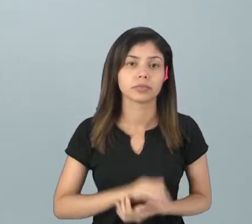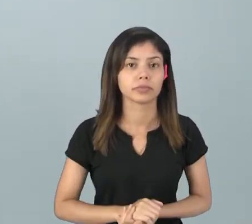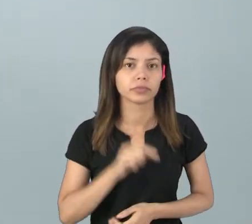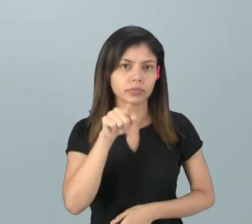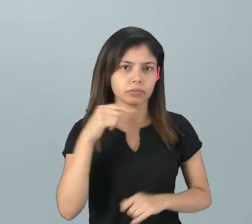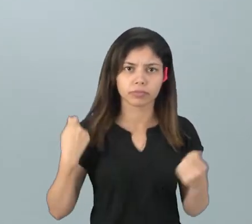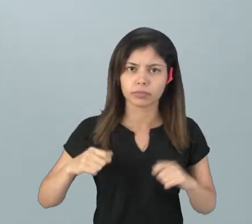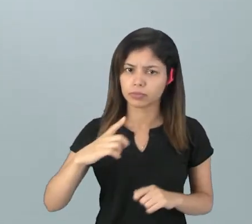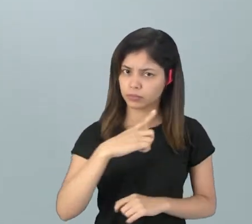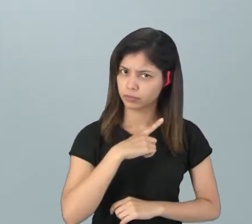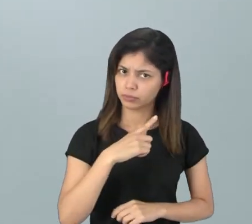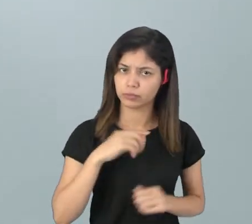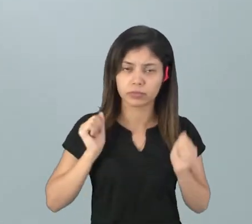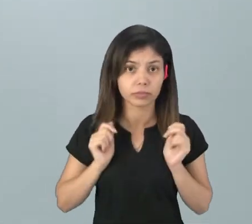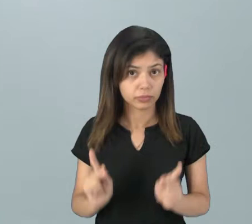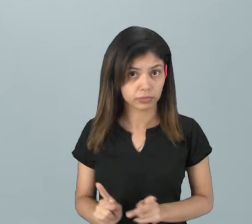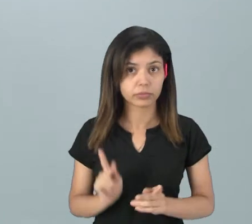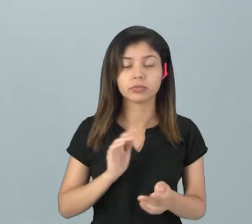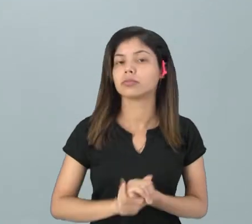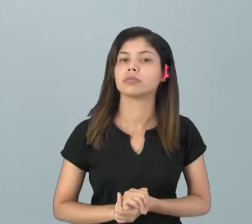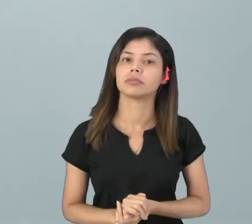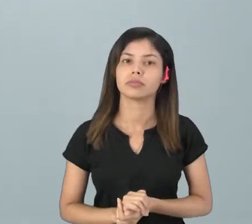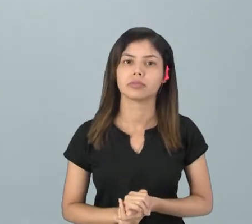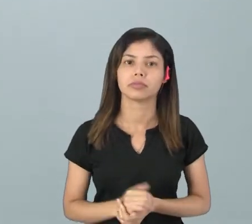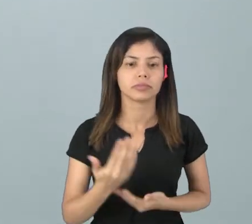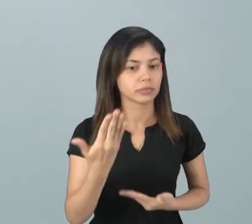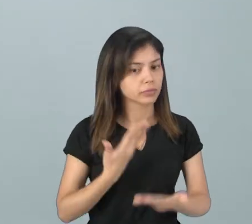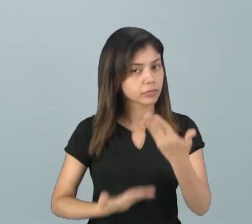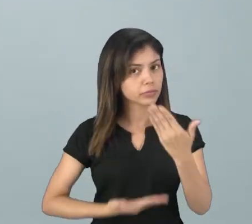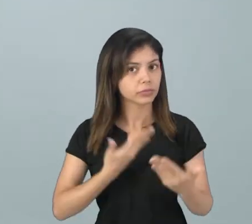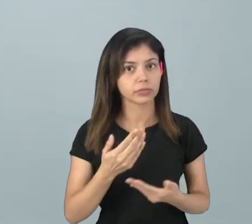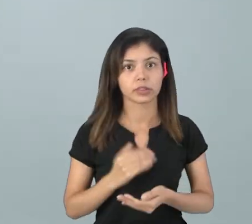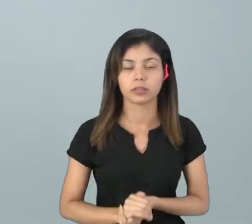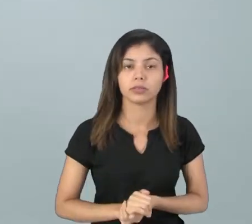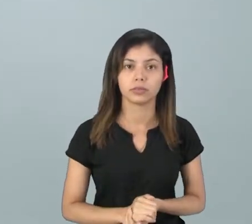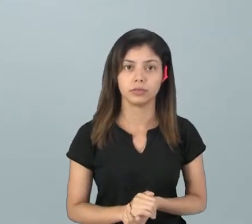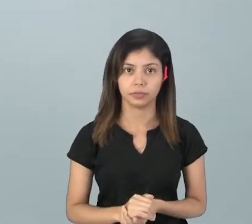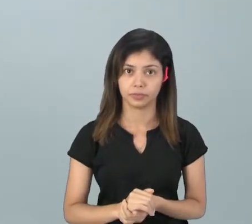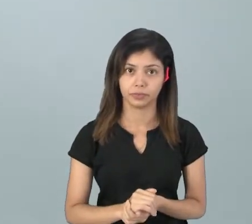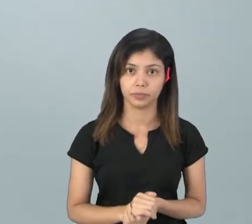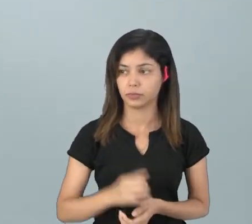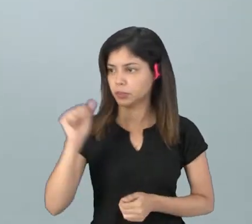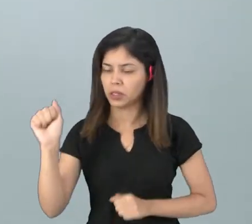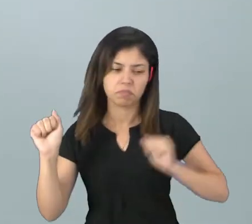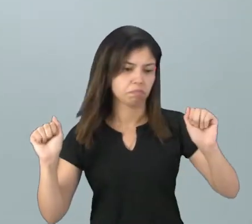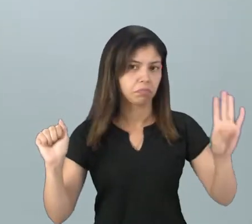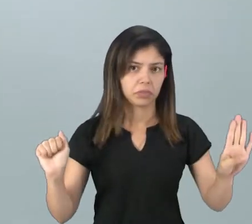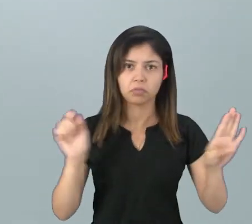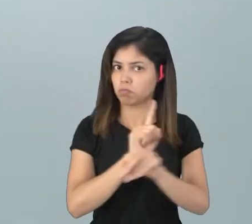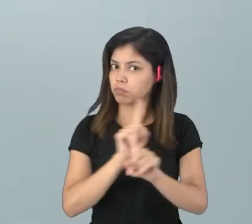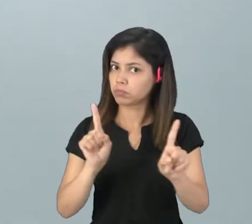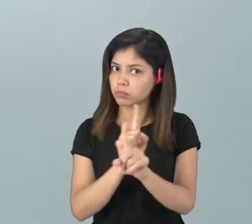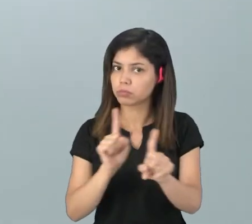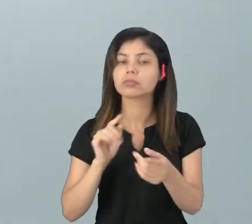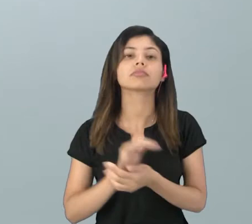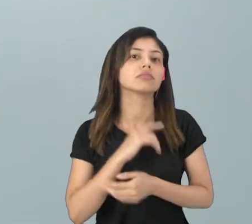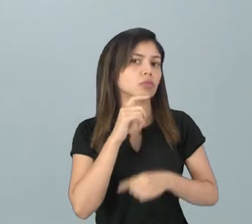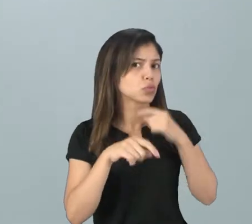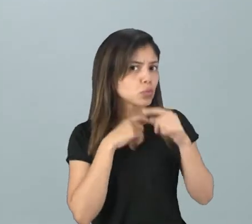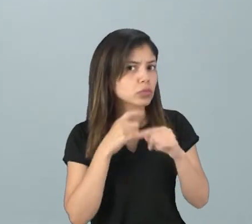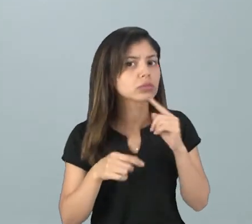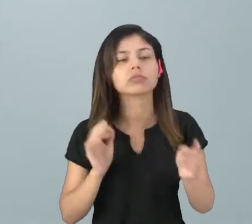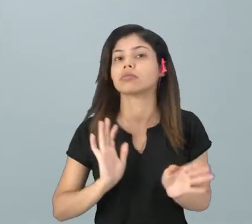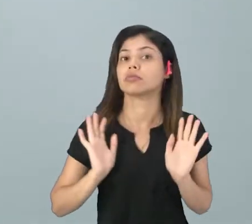você tem que ter essa postura, né, imparcial, não tomar partido nem por A nem por B, se você tem